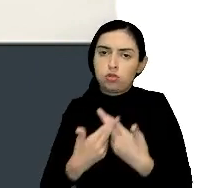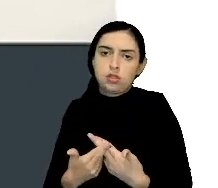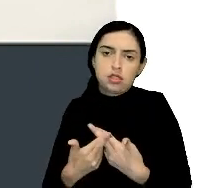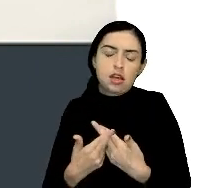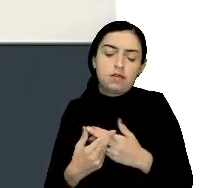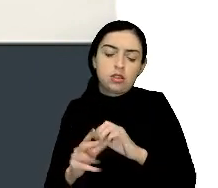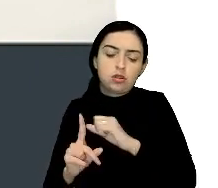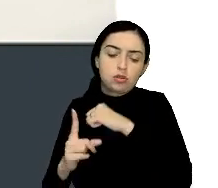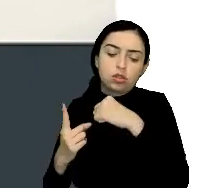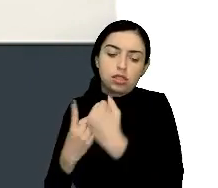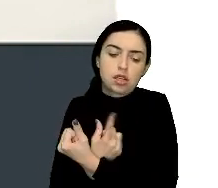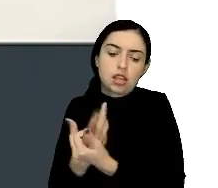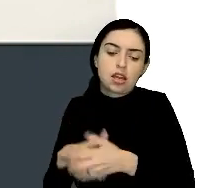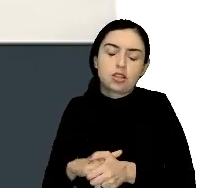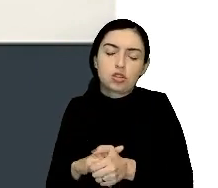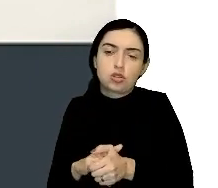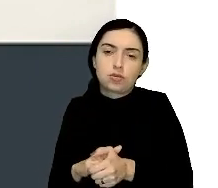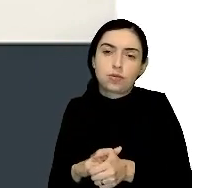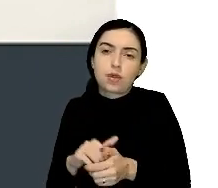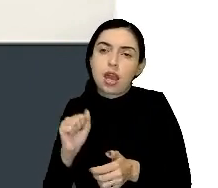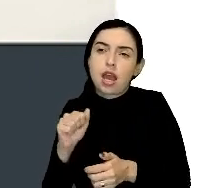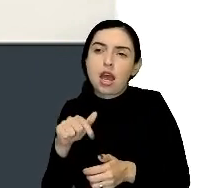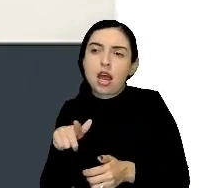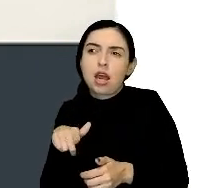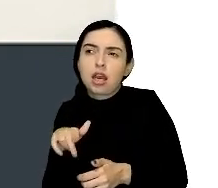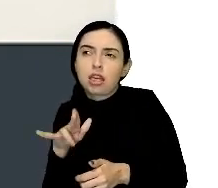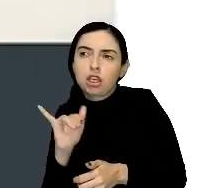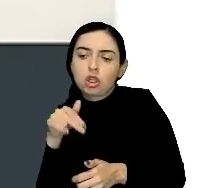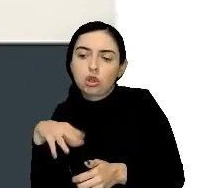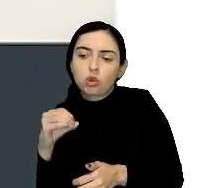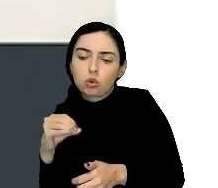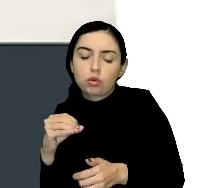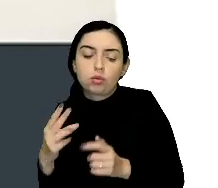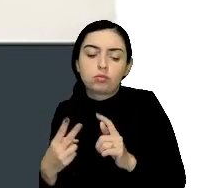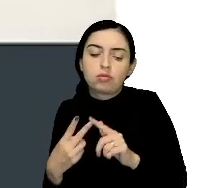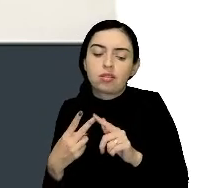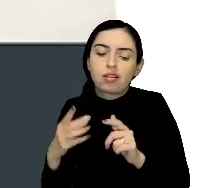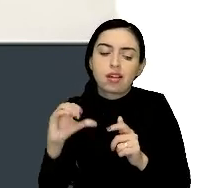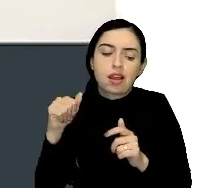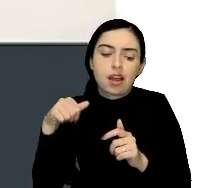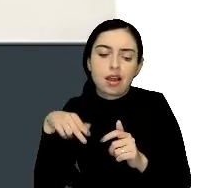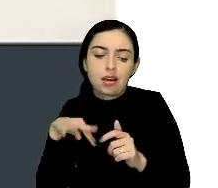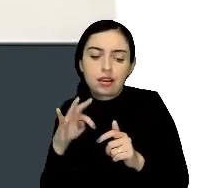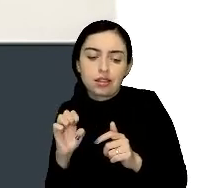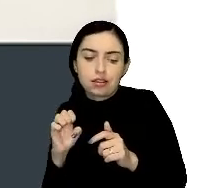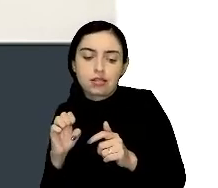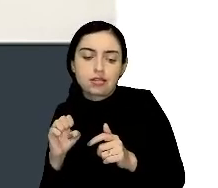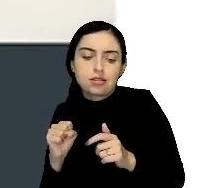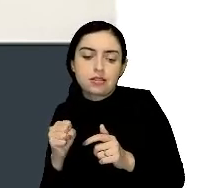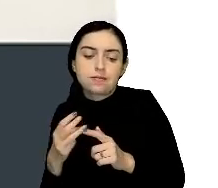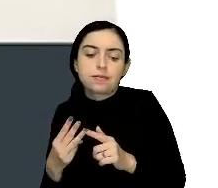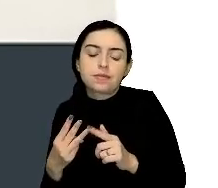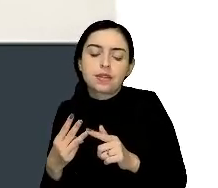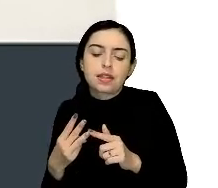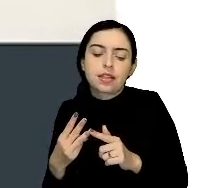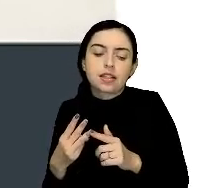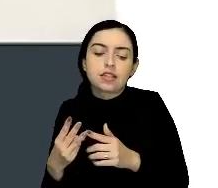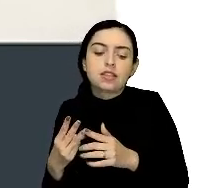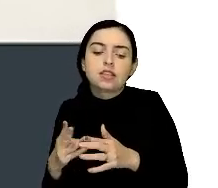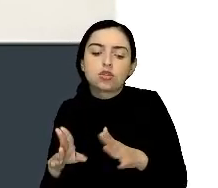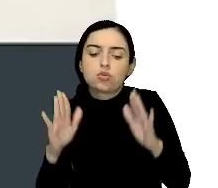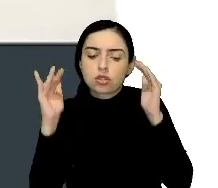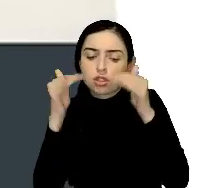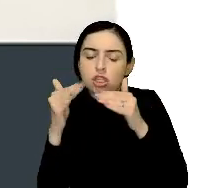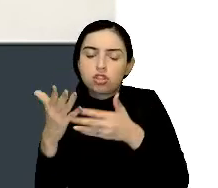sociedade civil, e aqui o Acnur está ali, tem Caritas, tem Centro de Atendimento do Migrante,